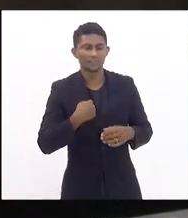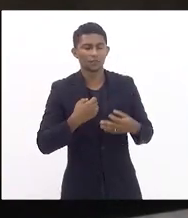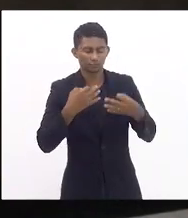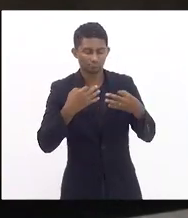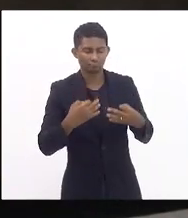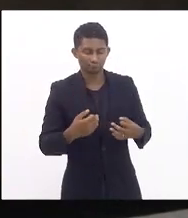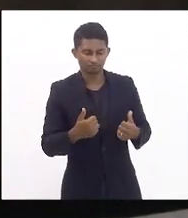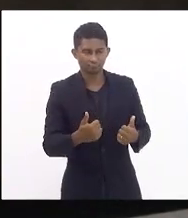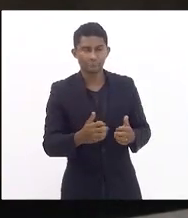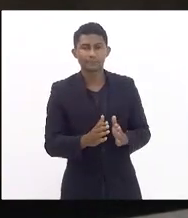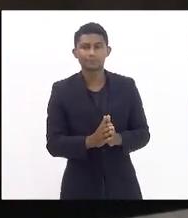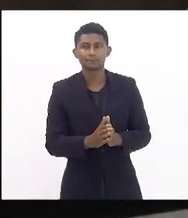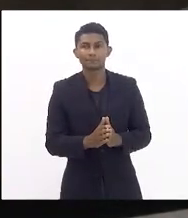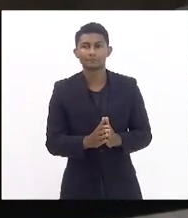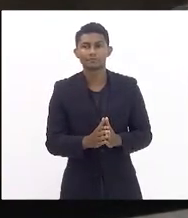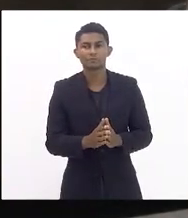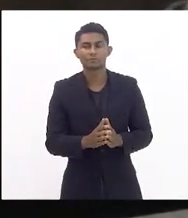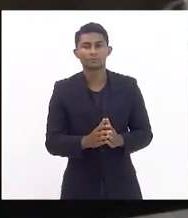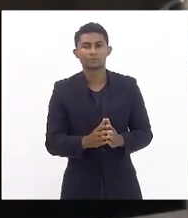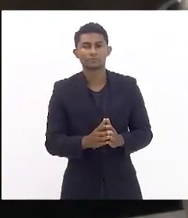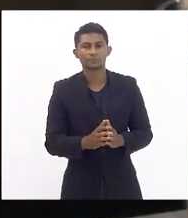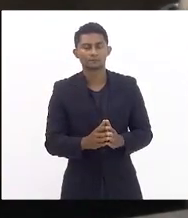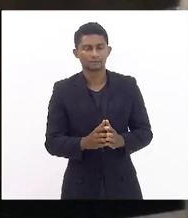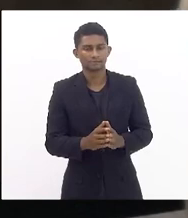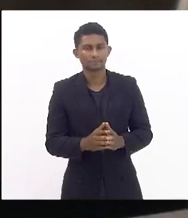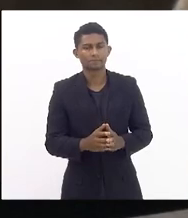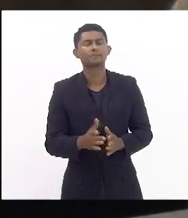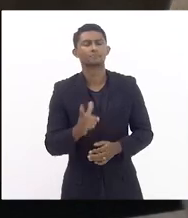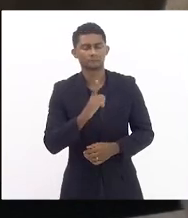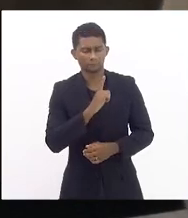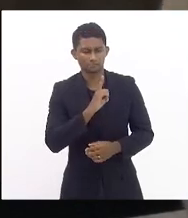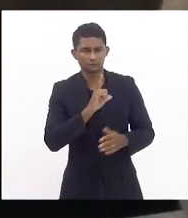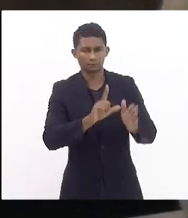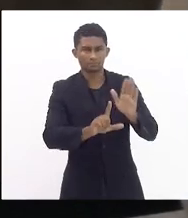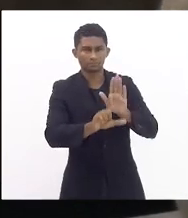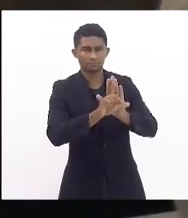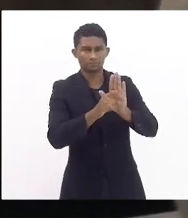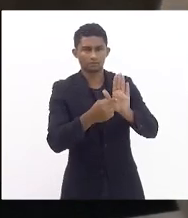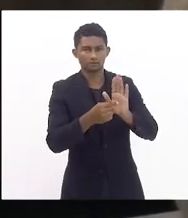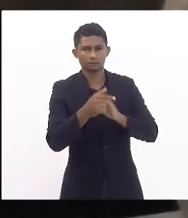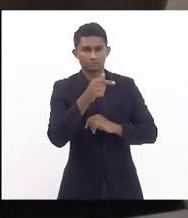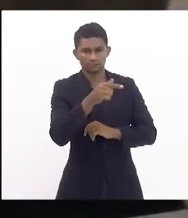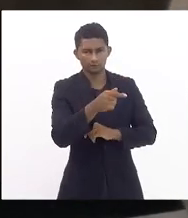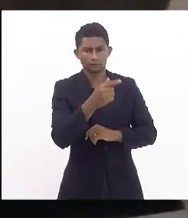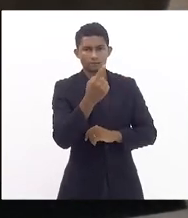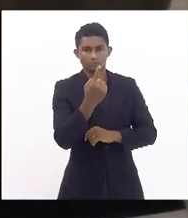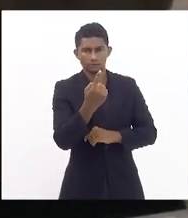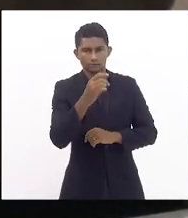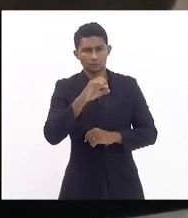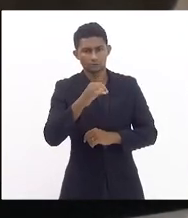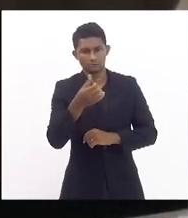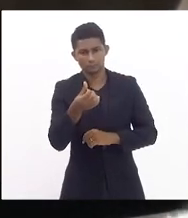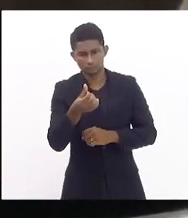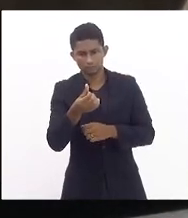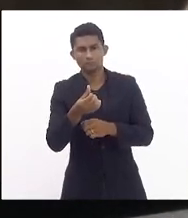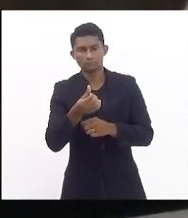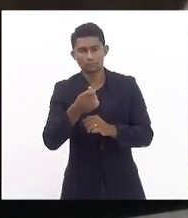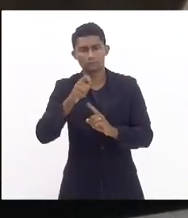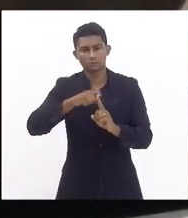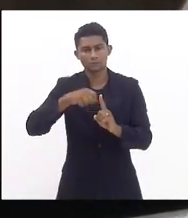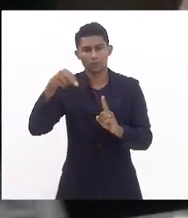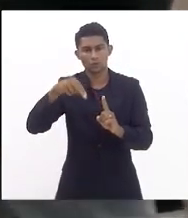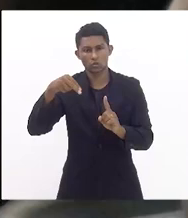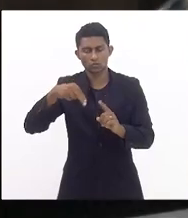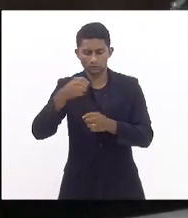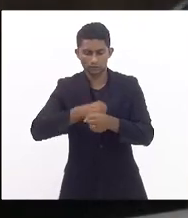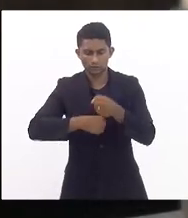Valdo César, meu querido amigo, é o seguinte. Senhor presidente, há uma lei, a Lei 7106 de novembro de 2015, que